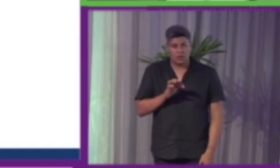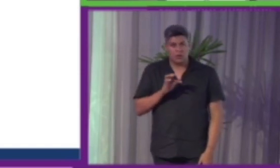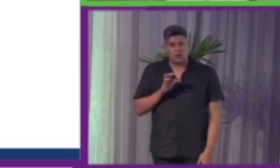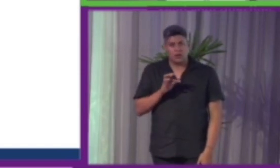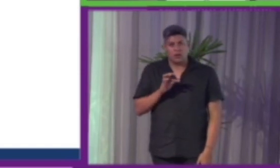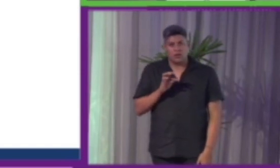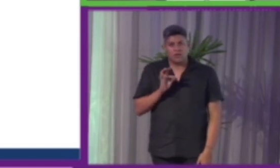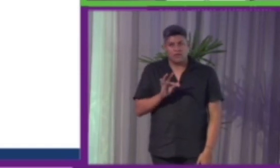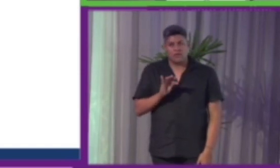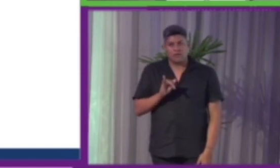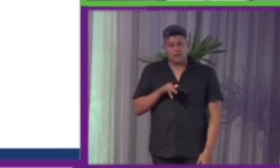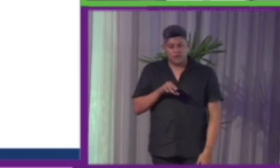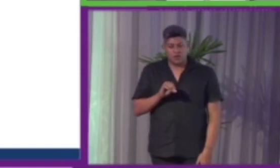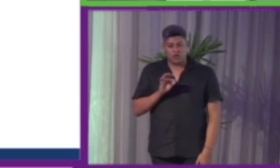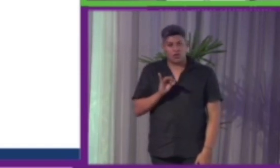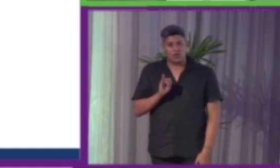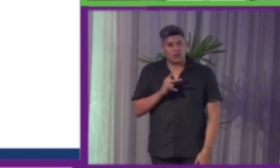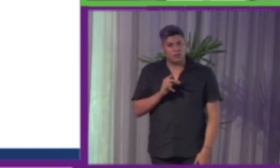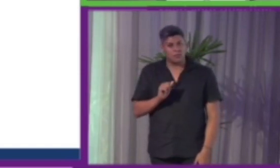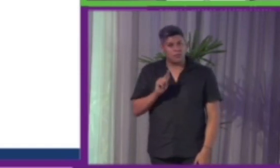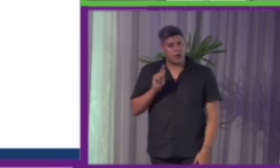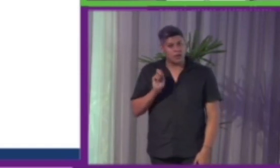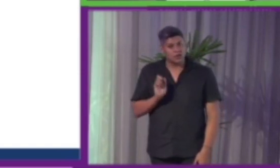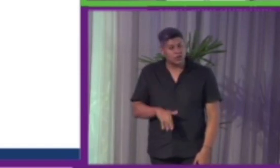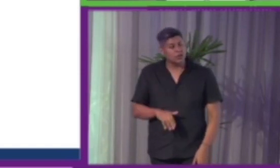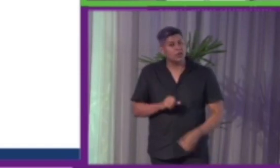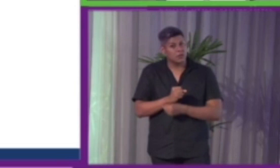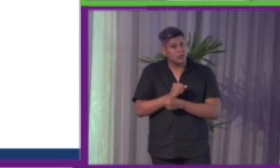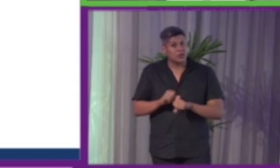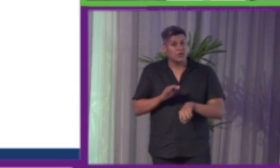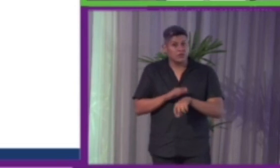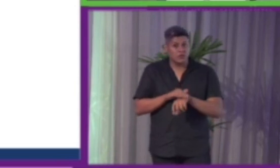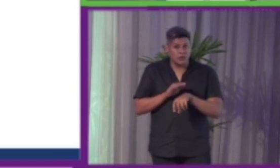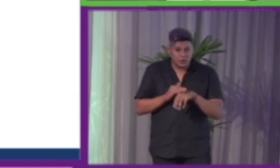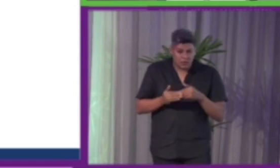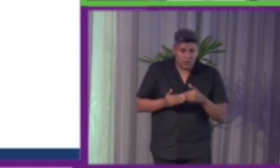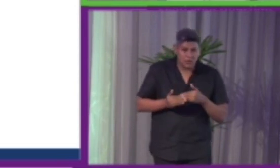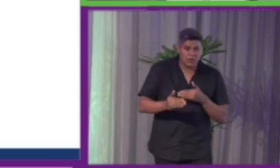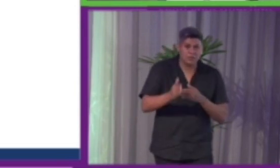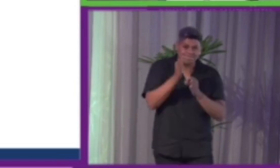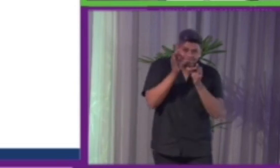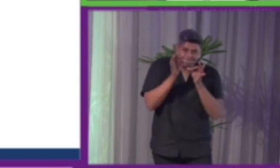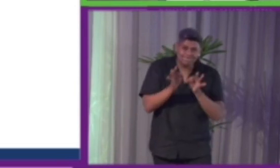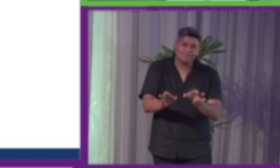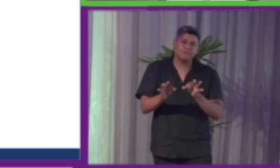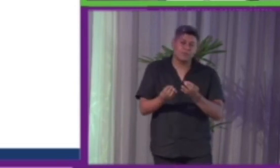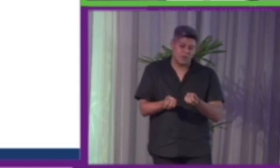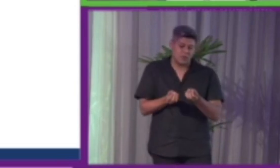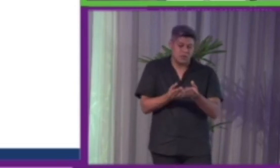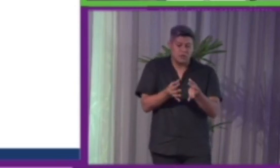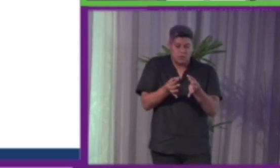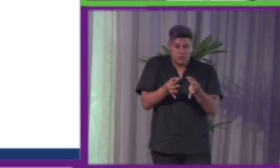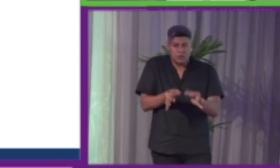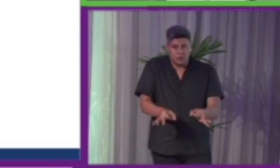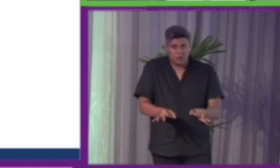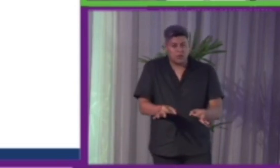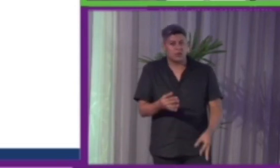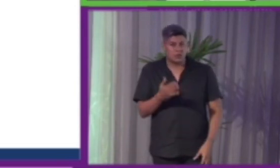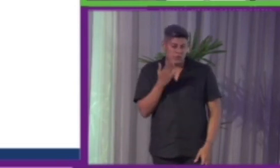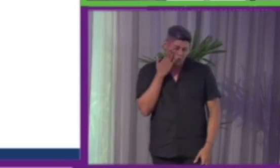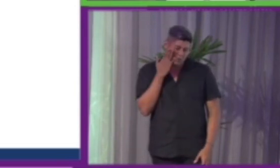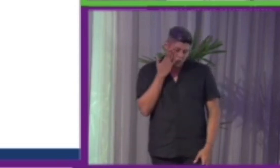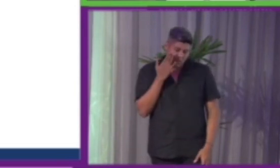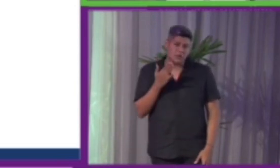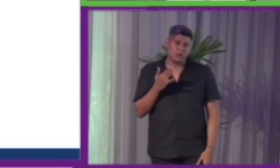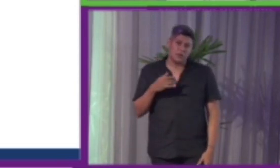seria impossível conseguir fazer essa previsão de quantos pacientes seriam elegíveis para os moduladores da CFTR. E, obviamente, eu acho que